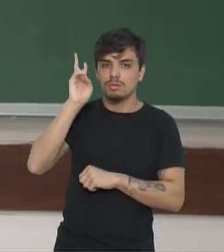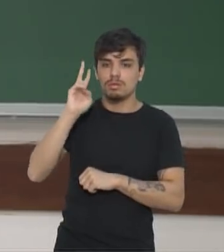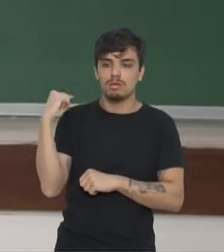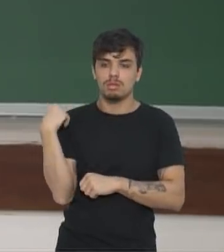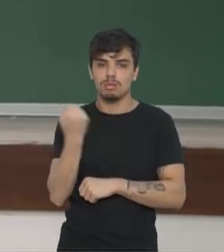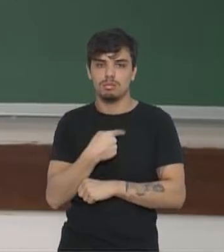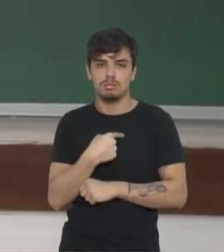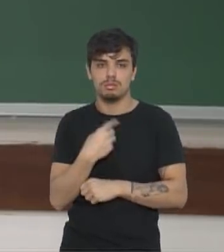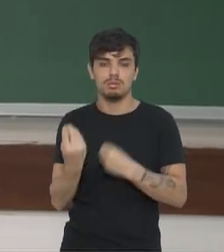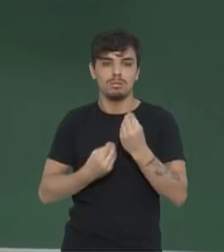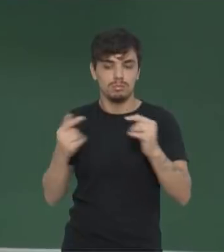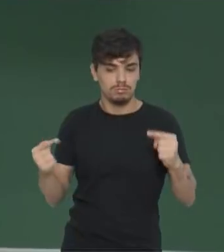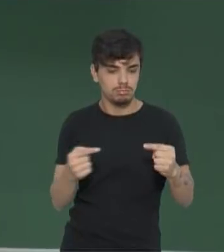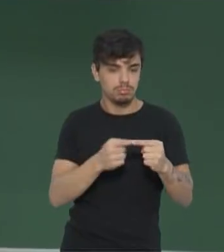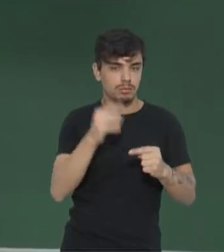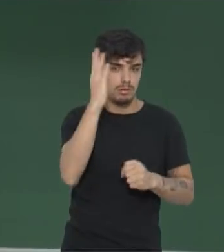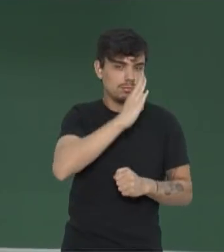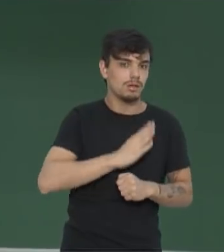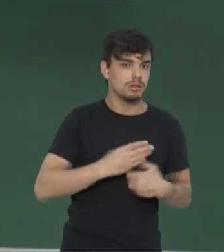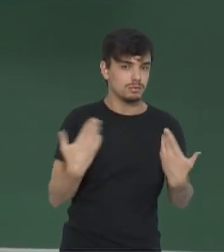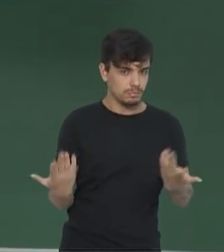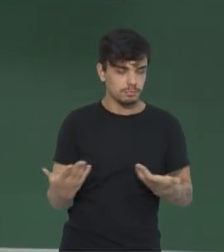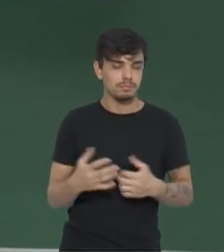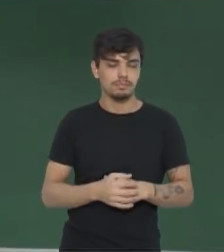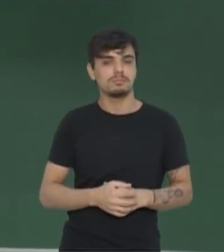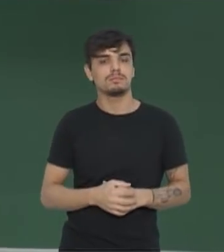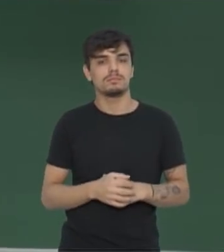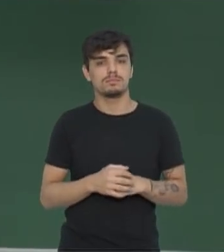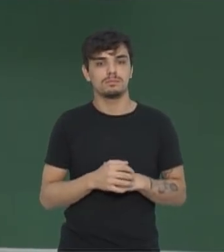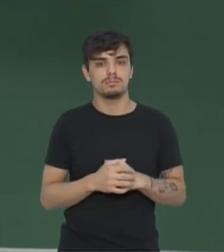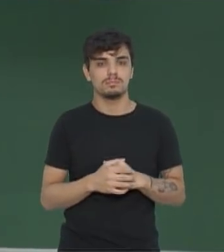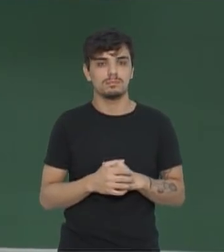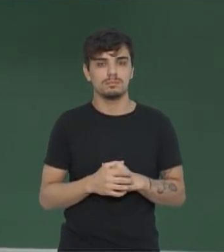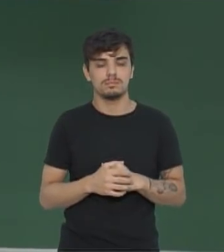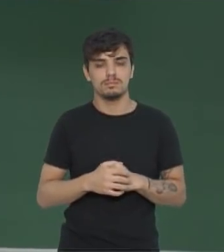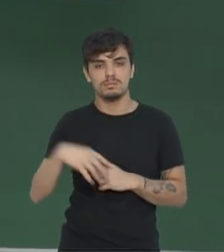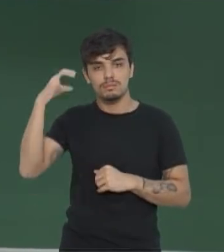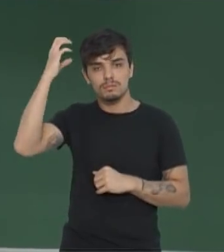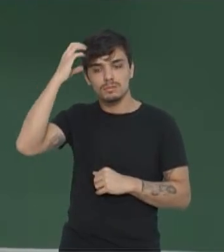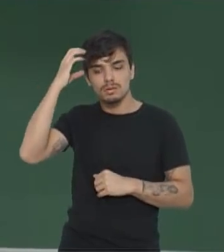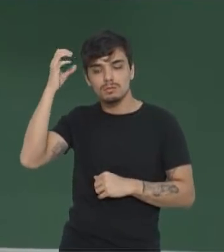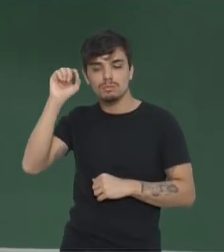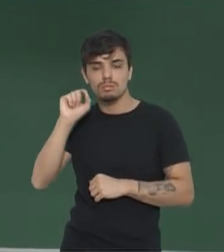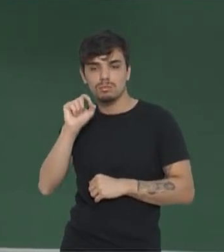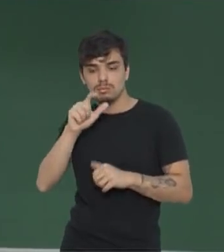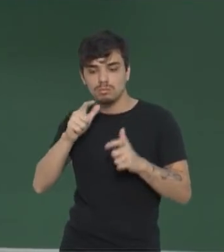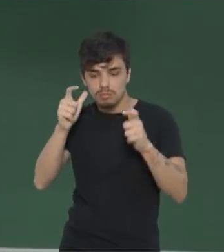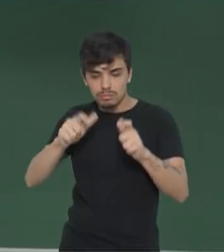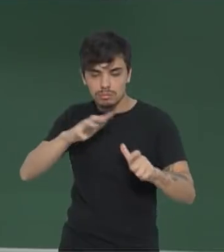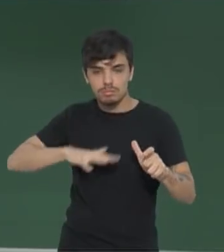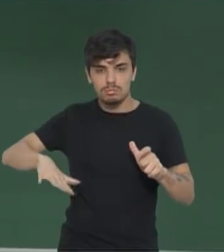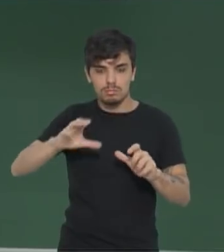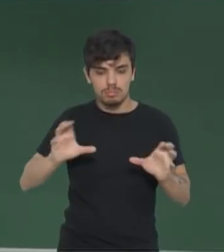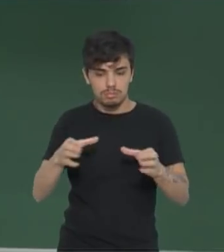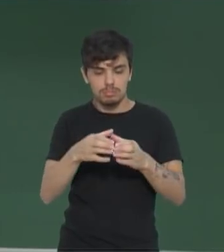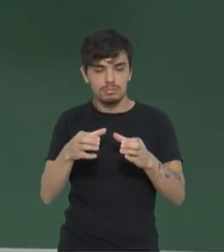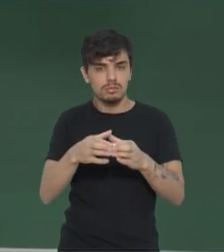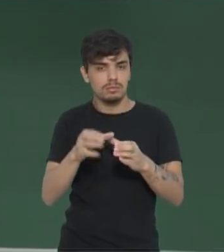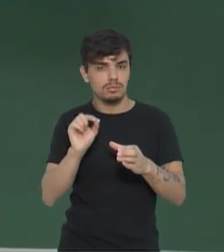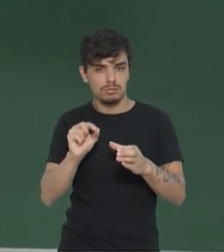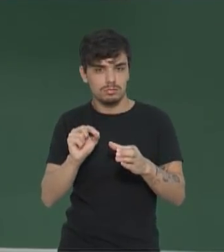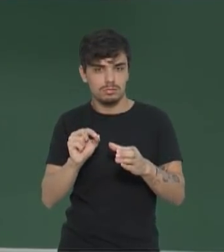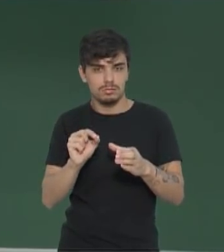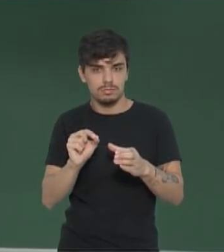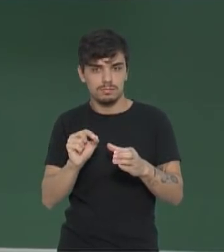Brasil? Poxa, tem tudo. Enfim, o reino que colonizou a região da América Portuguesa,